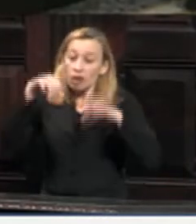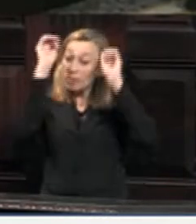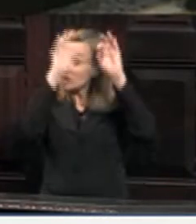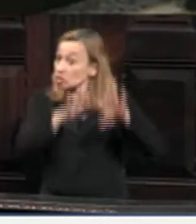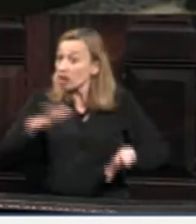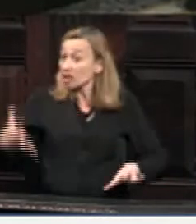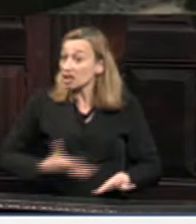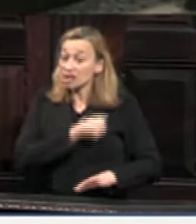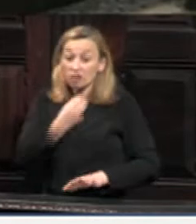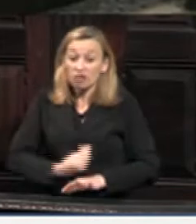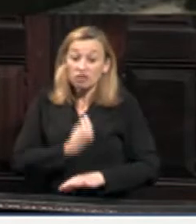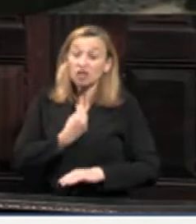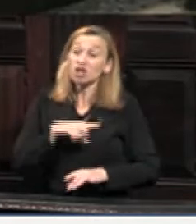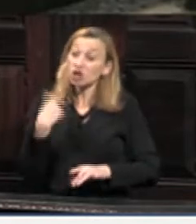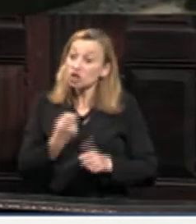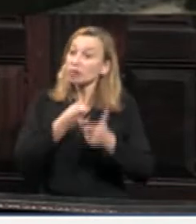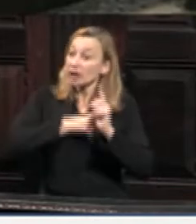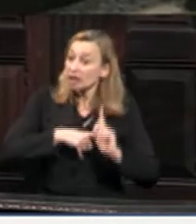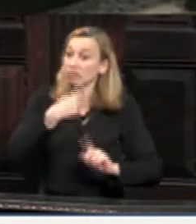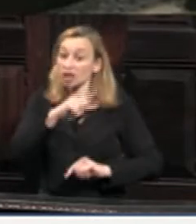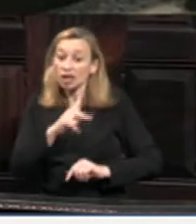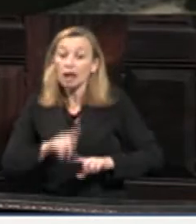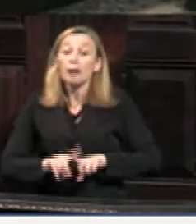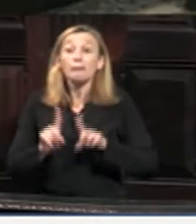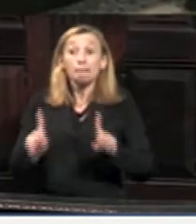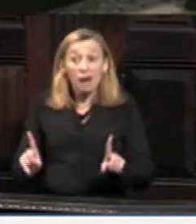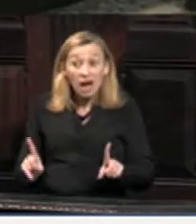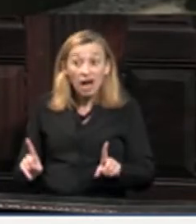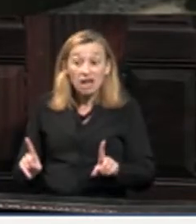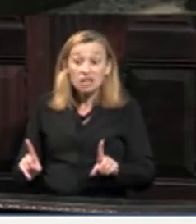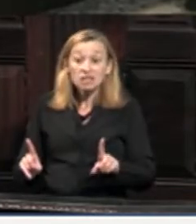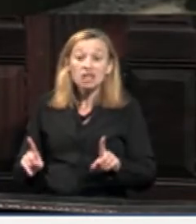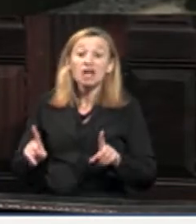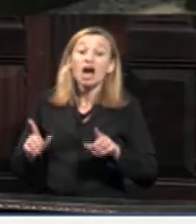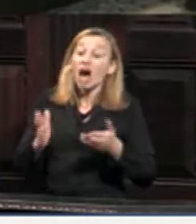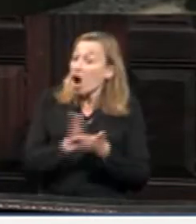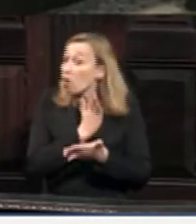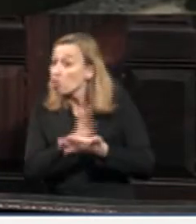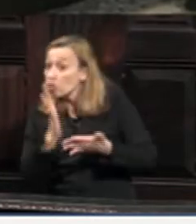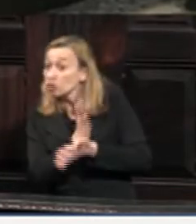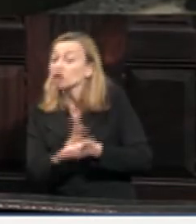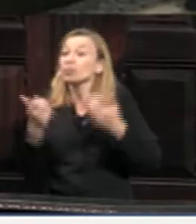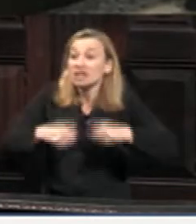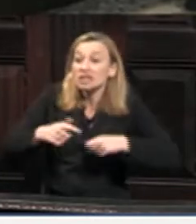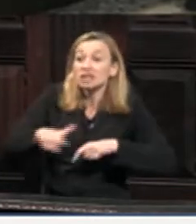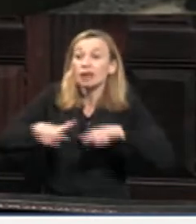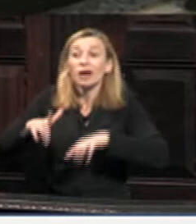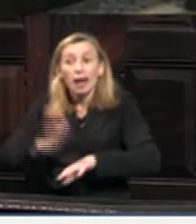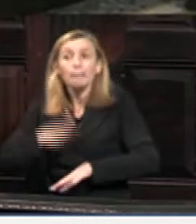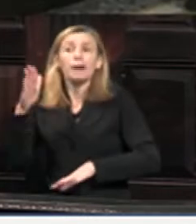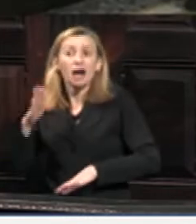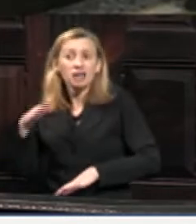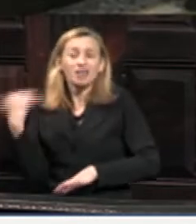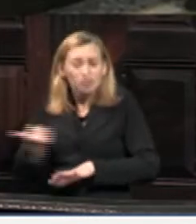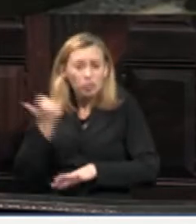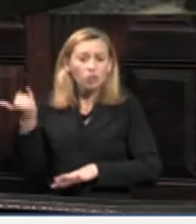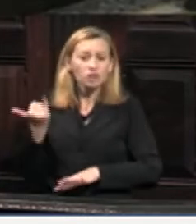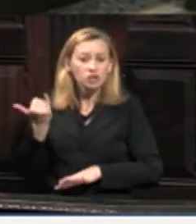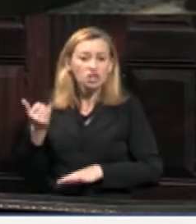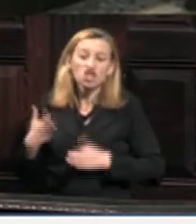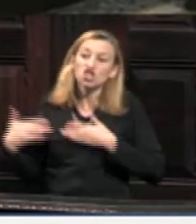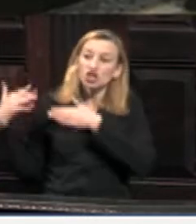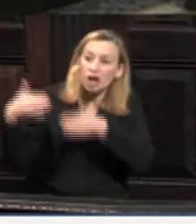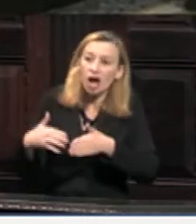dele. Mas isto fará com que alguns trabalhem mais. Porque é de se lamentar chegar no